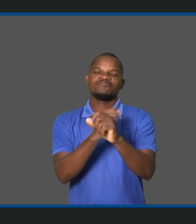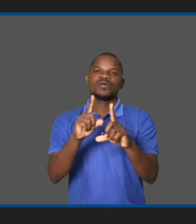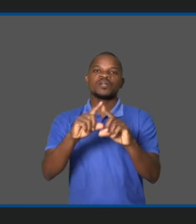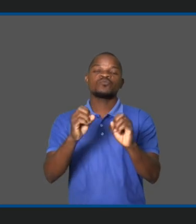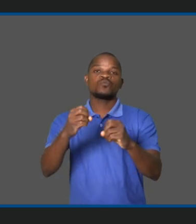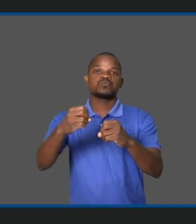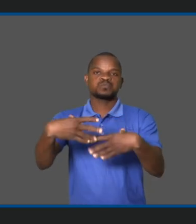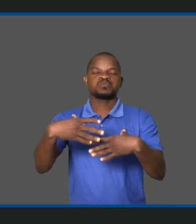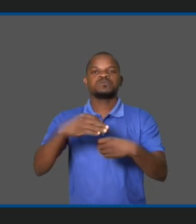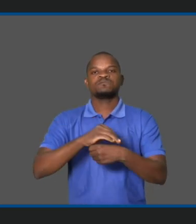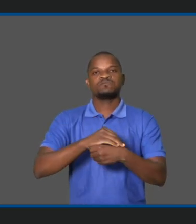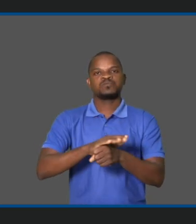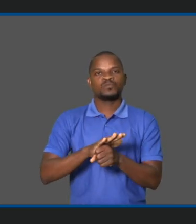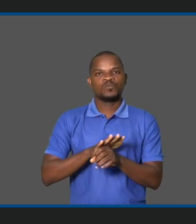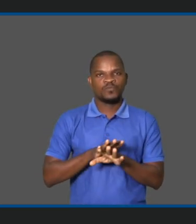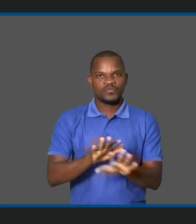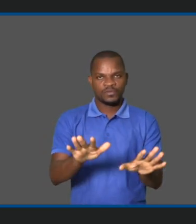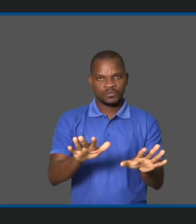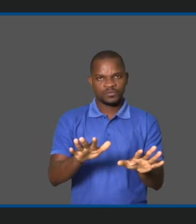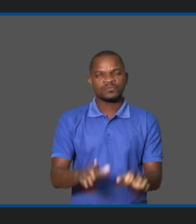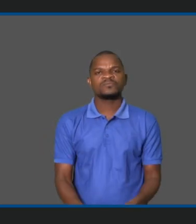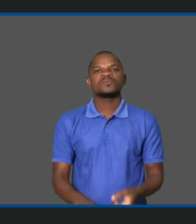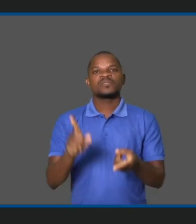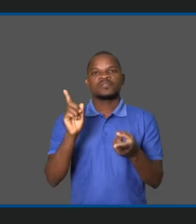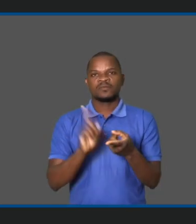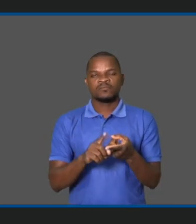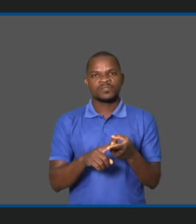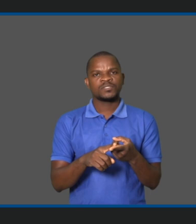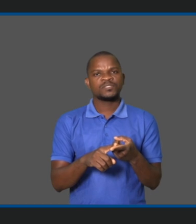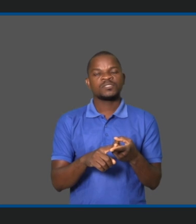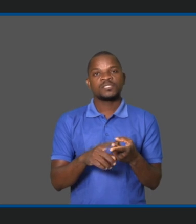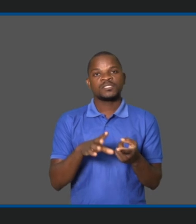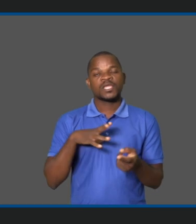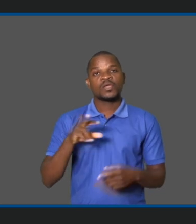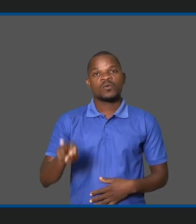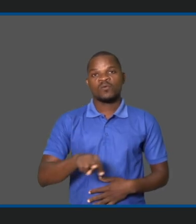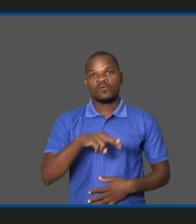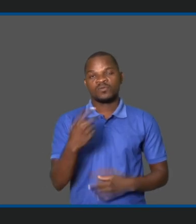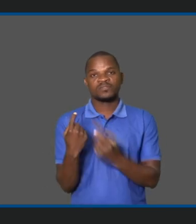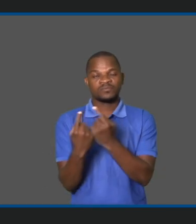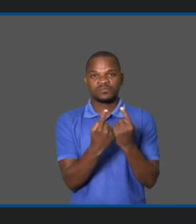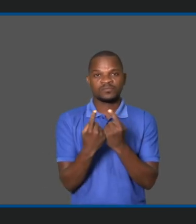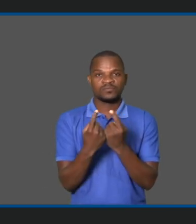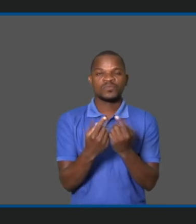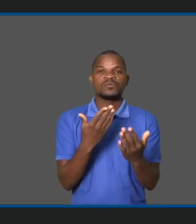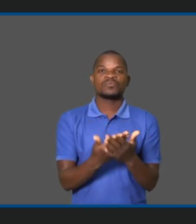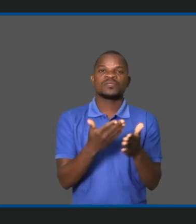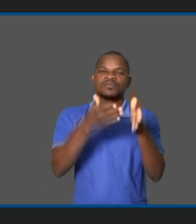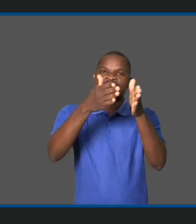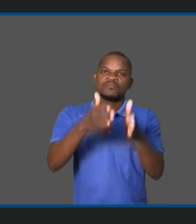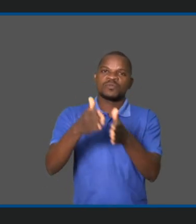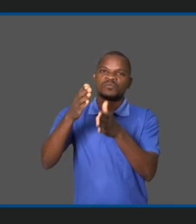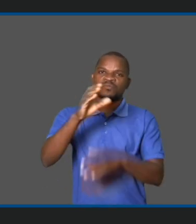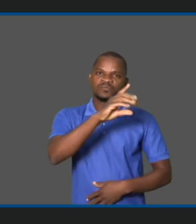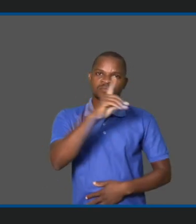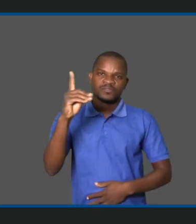Porém, fizeram um porém, porque a maioria das pessoas com deficiência, sabemos por causa da sua condição de pobreza, e